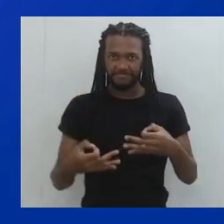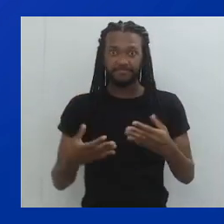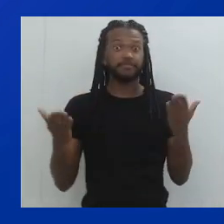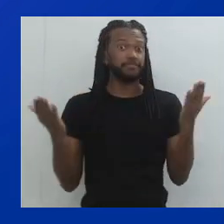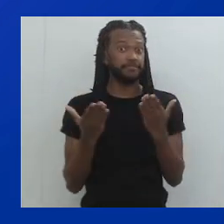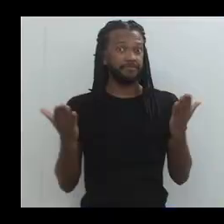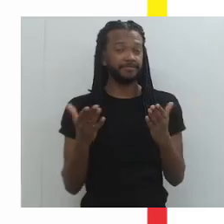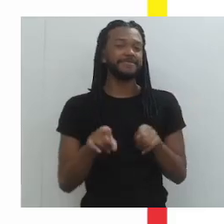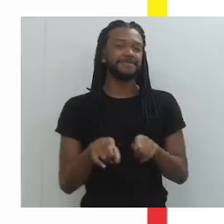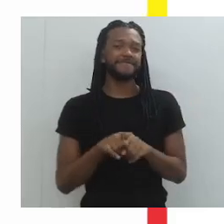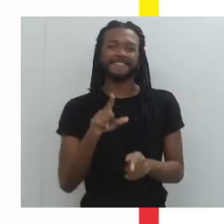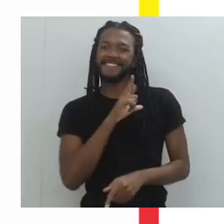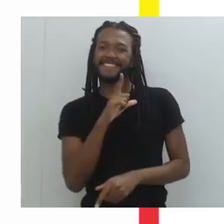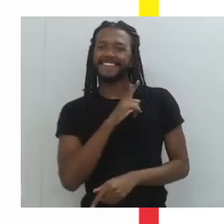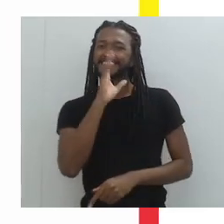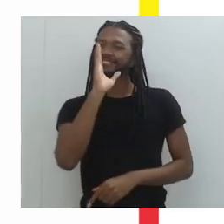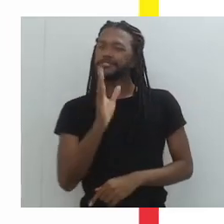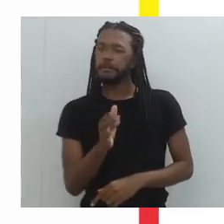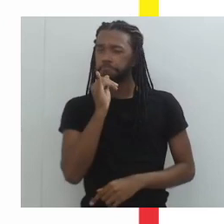gente tem